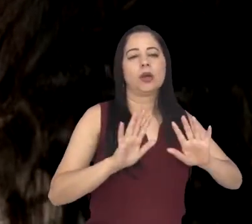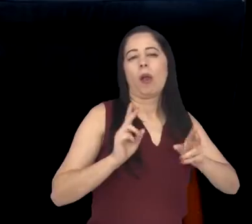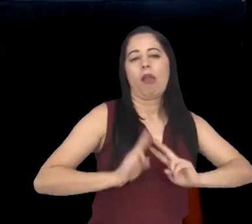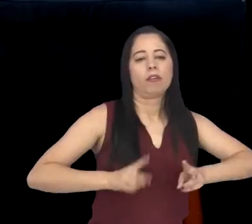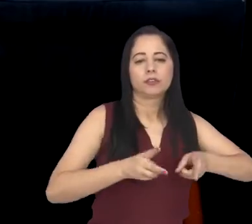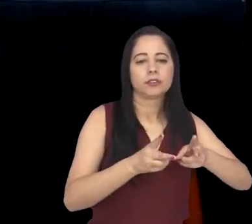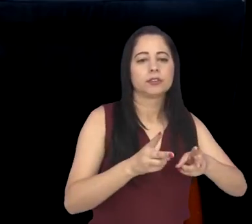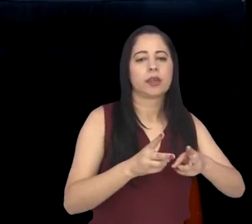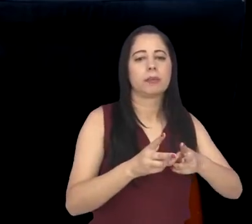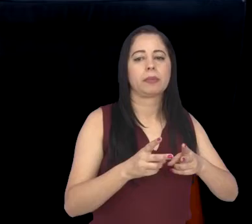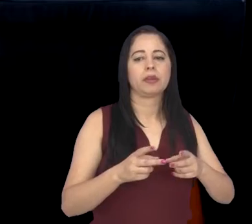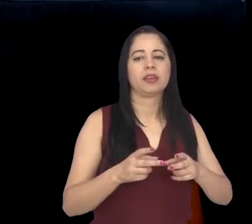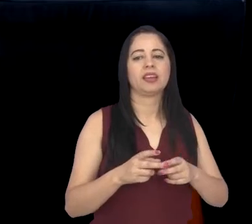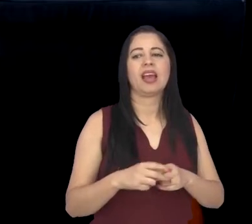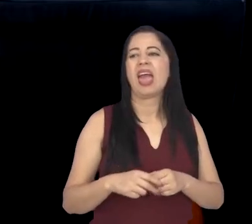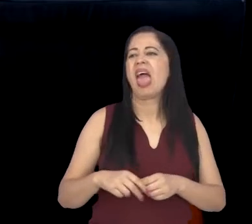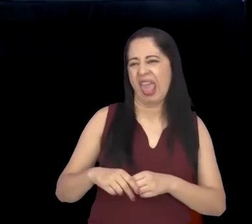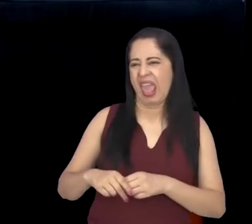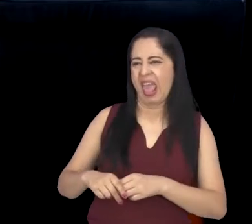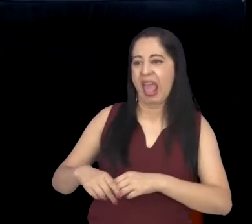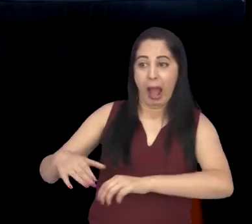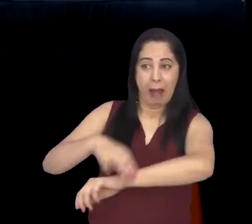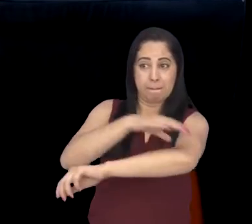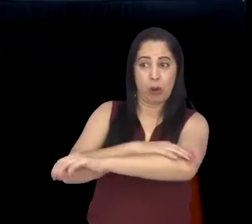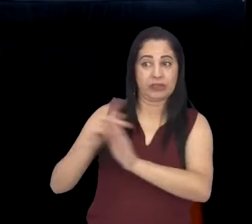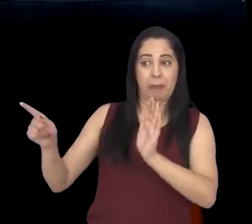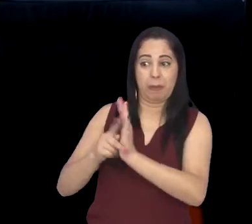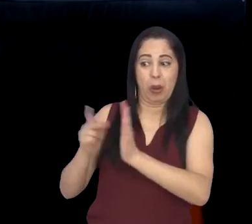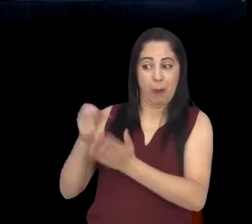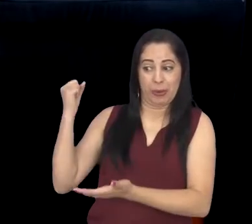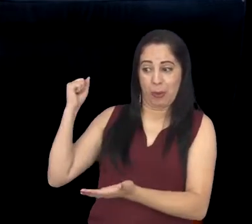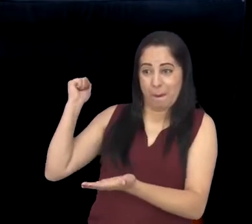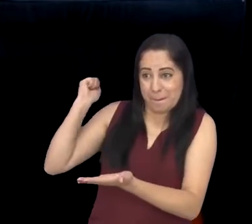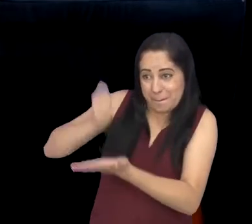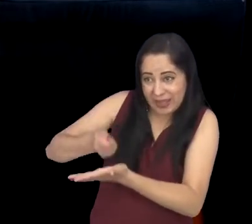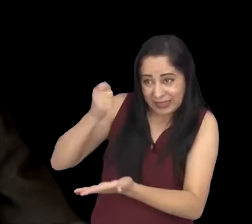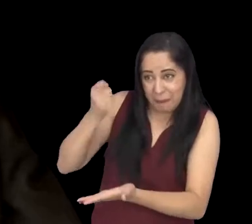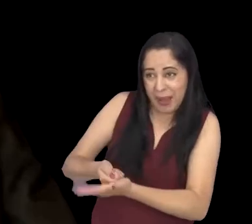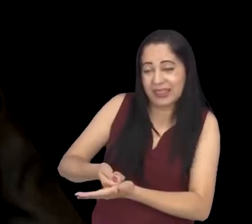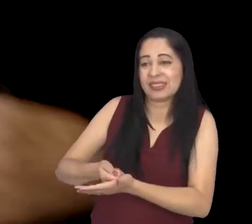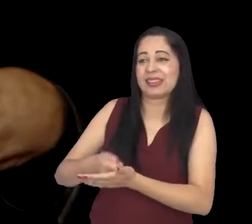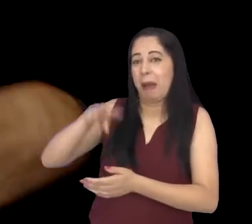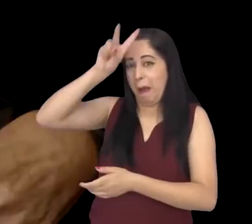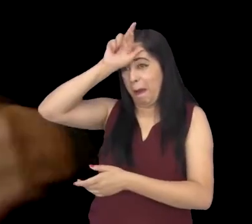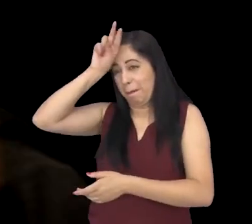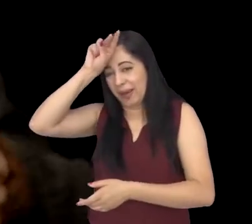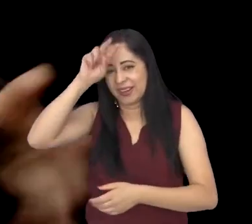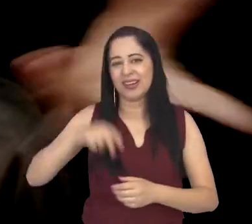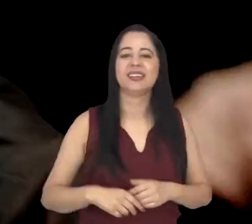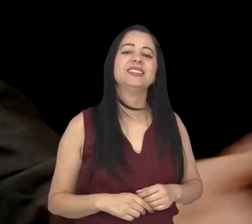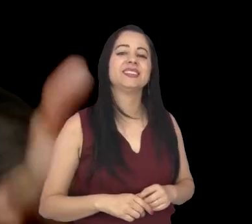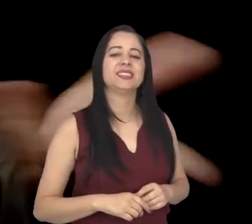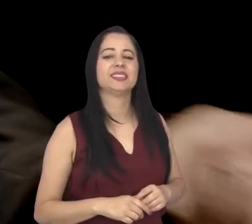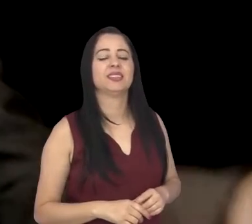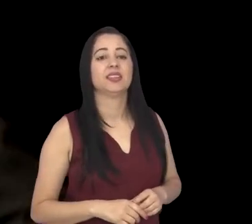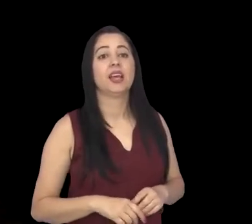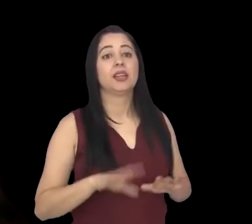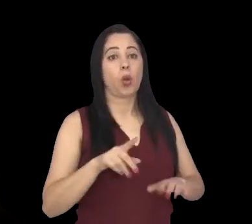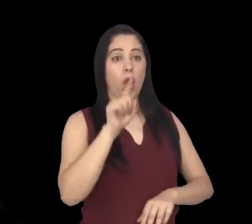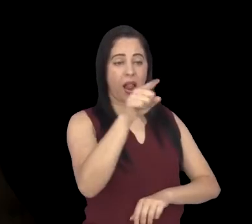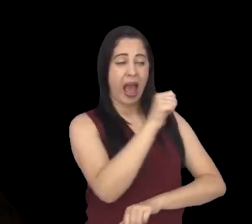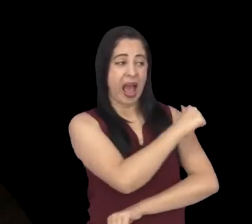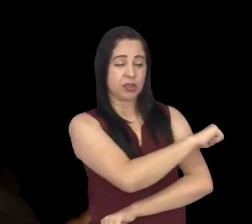E barata na parede. Barata. Aí eu fui ali, os caras me olharam, todo mundo de bermuda, parecia havaiano, né? Trabalhando aquele calor no